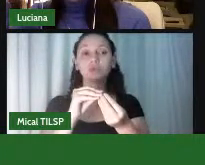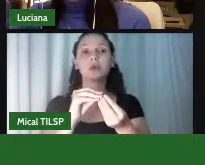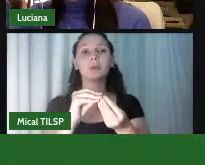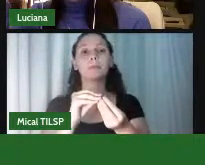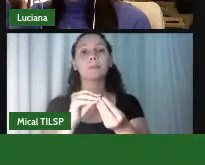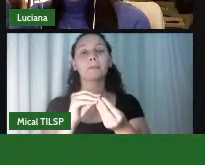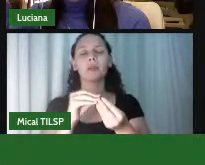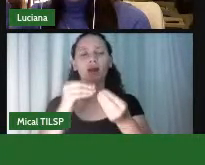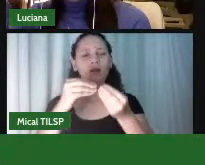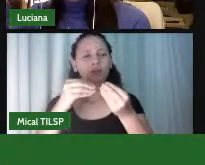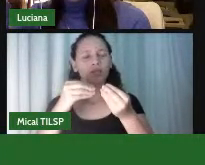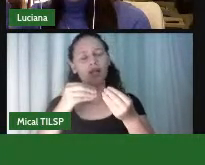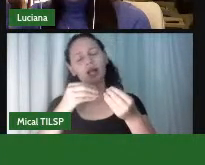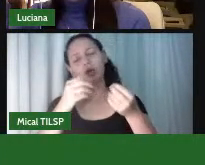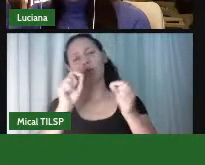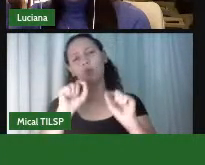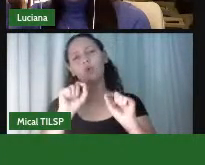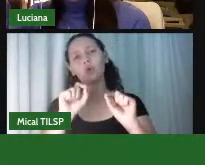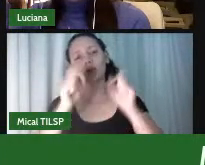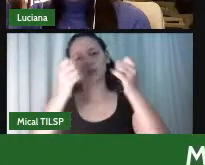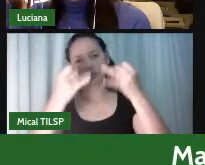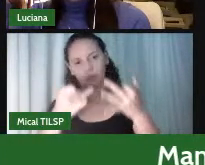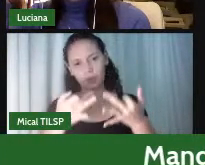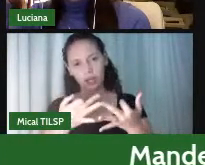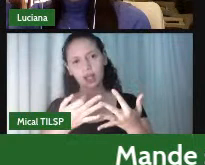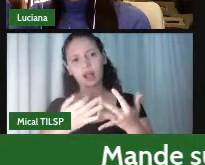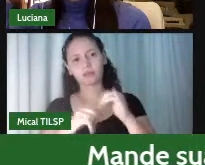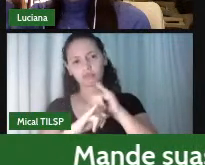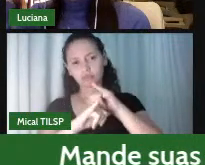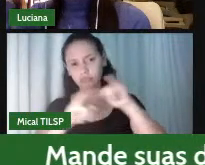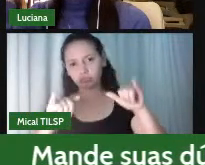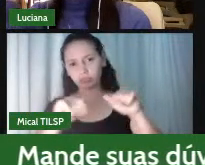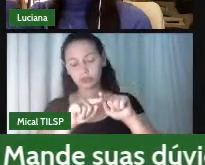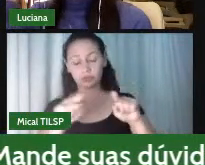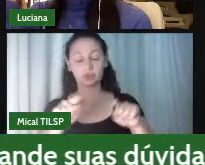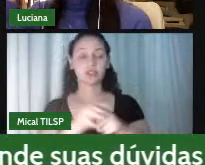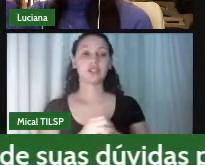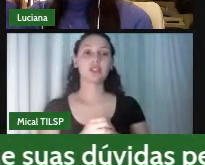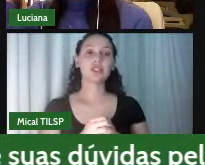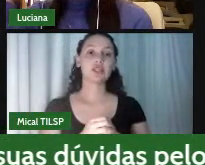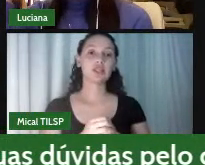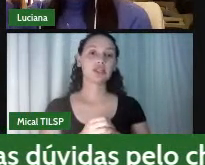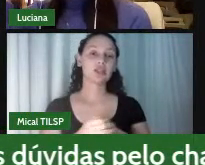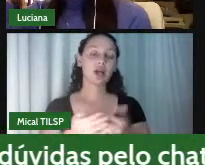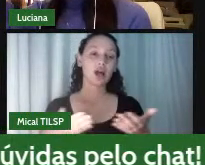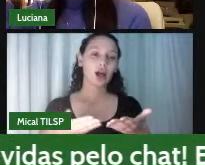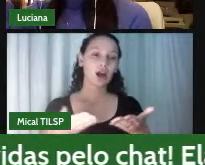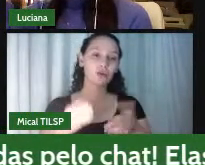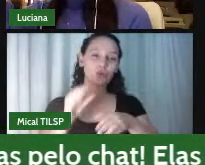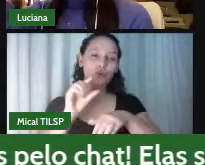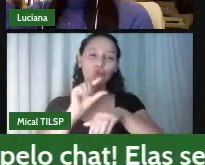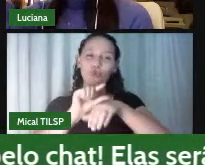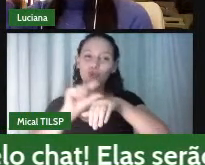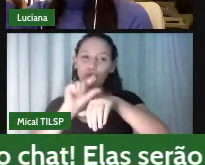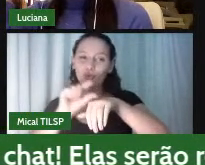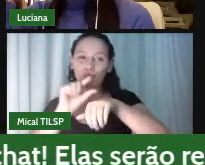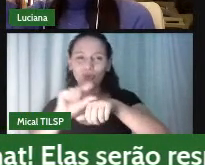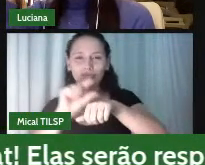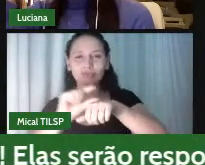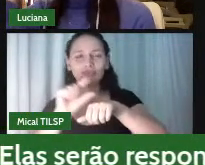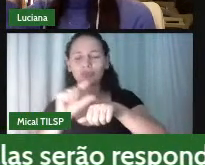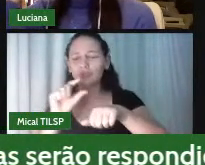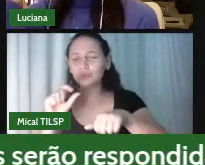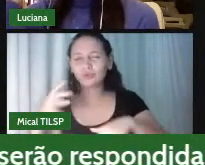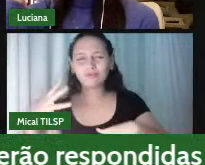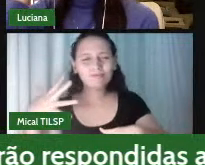como comentários para todos vocês, né, nessa primeira fala durante esse belíssimo mini curso aí que foi